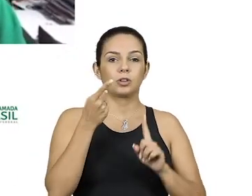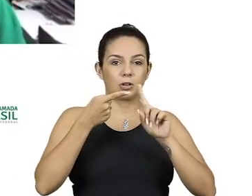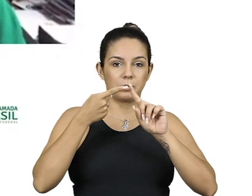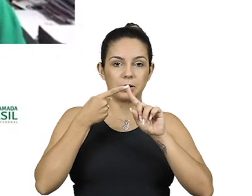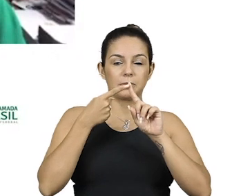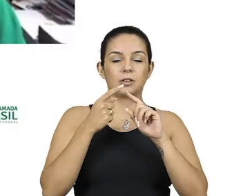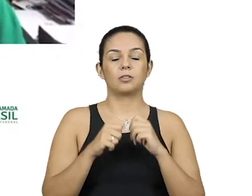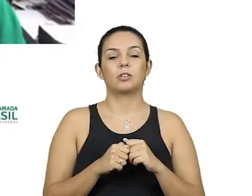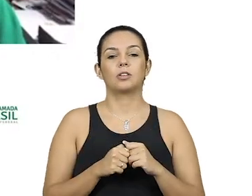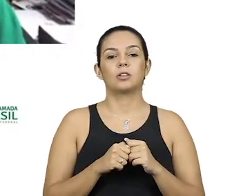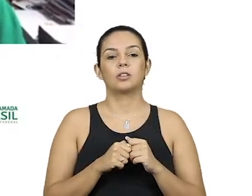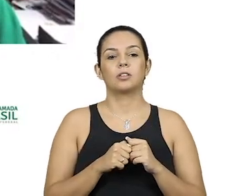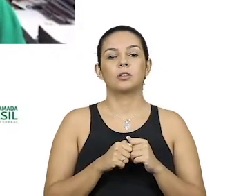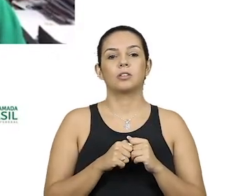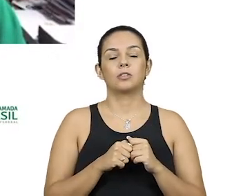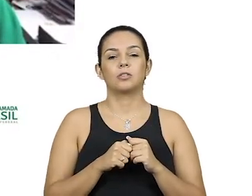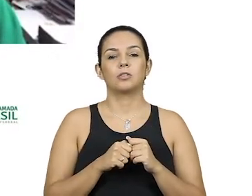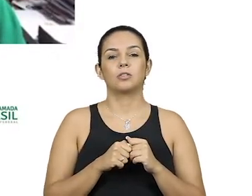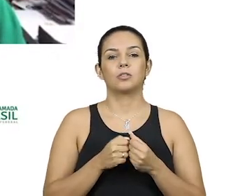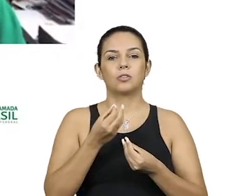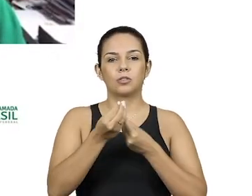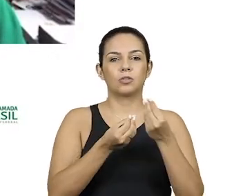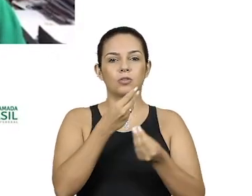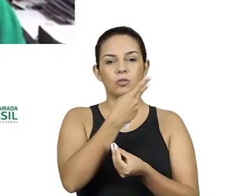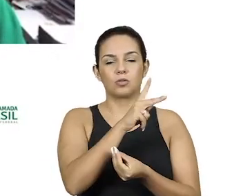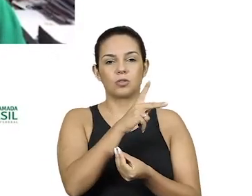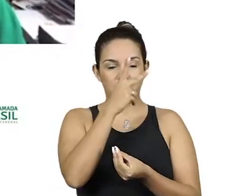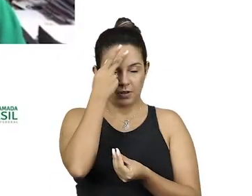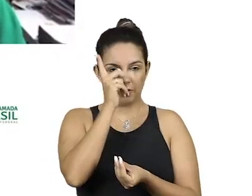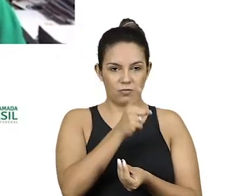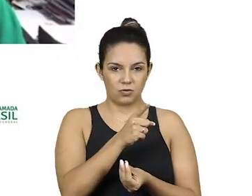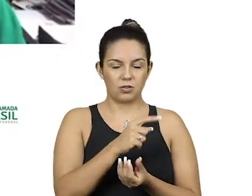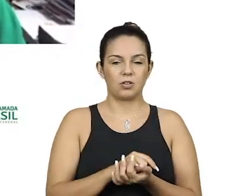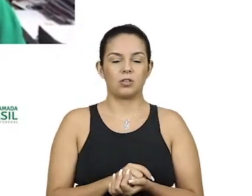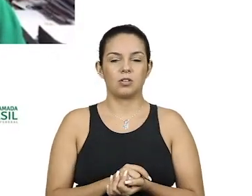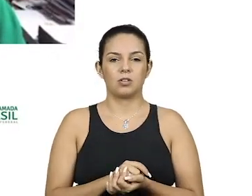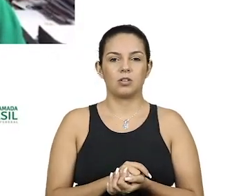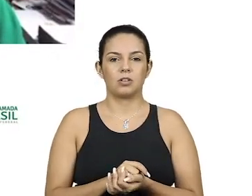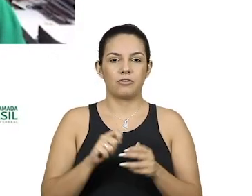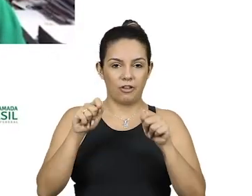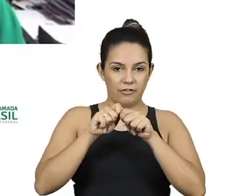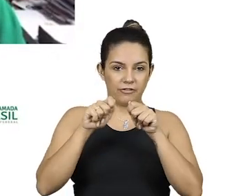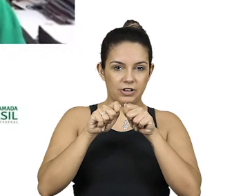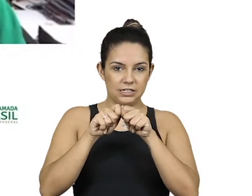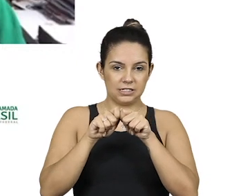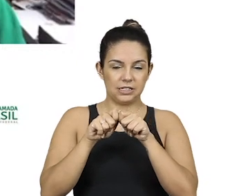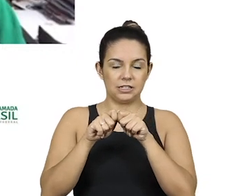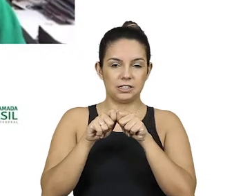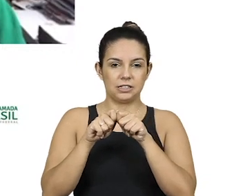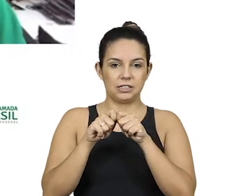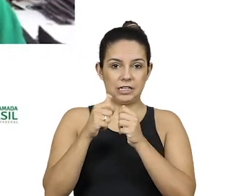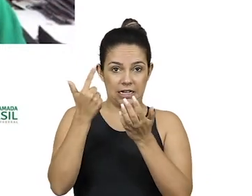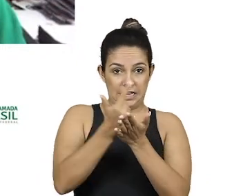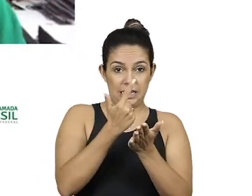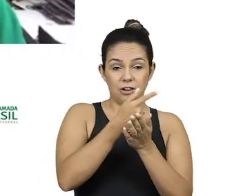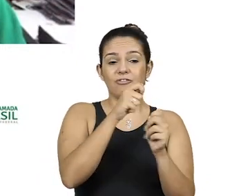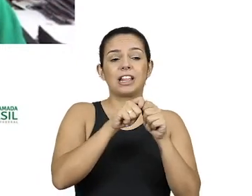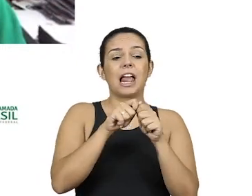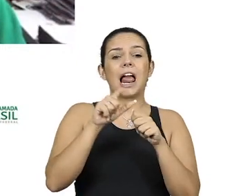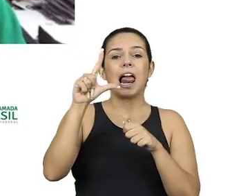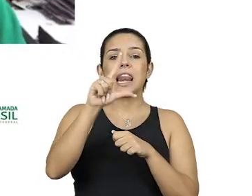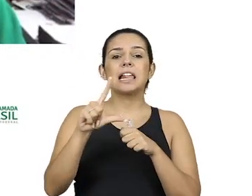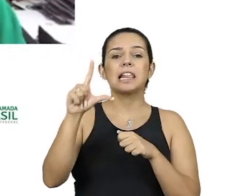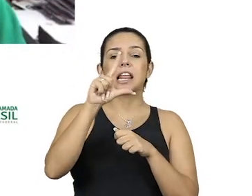primeiro lugar aqui, como é que está sendo para você produzir